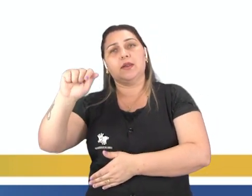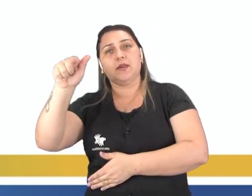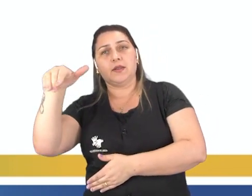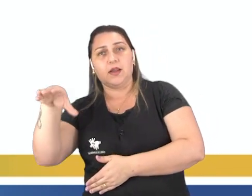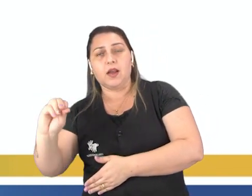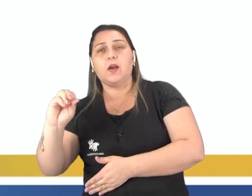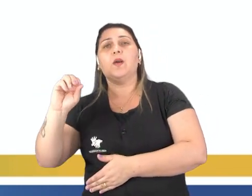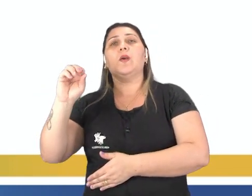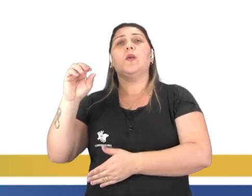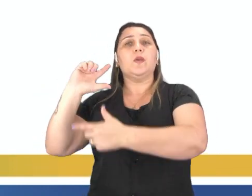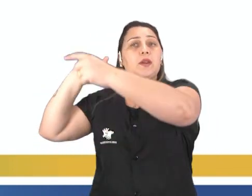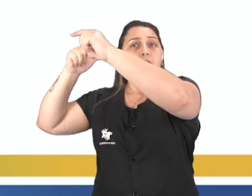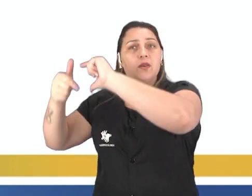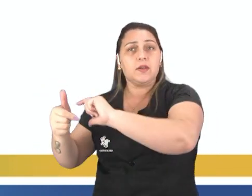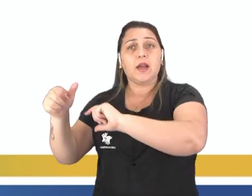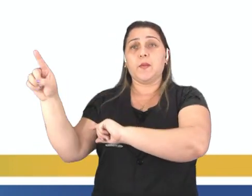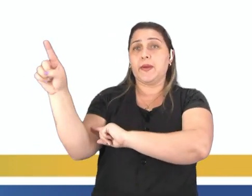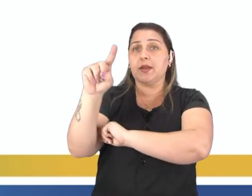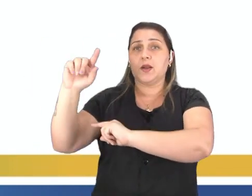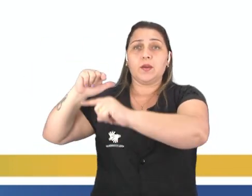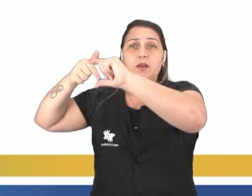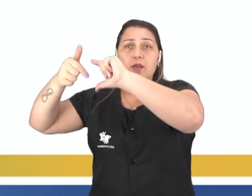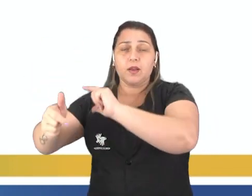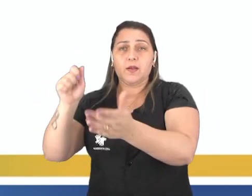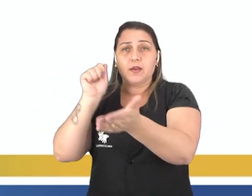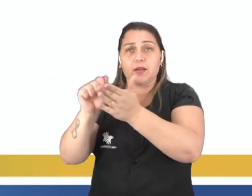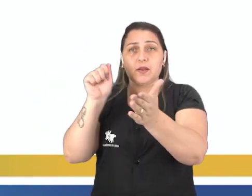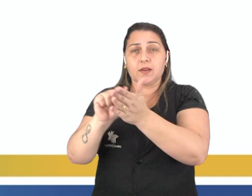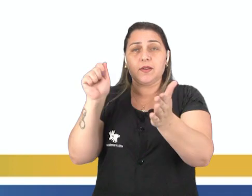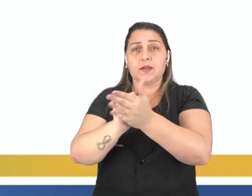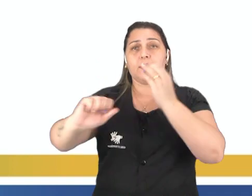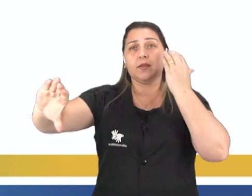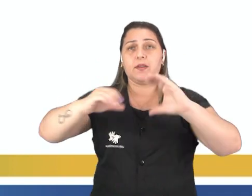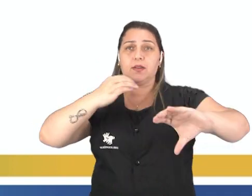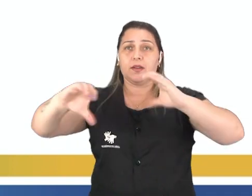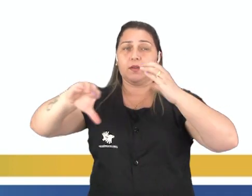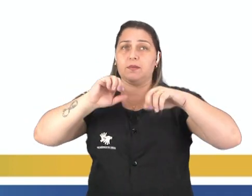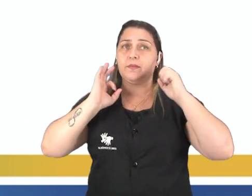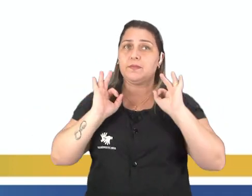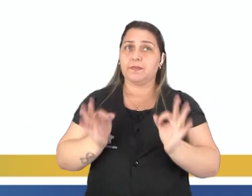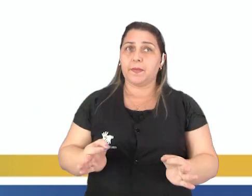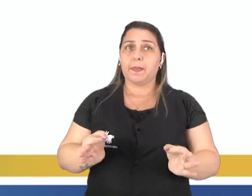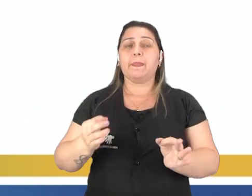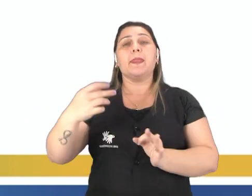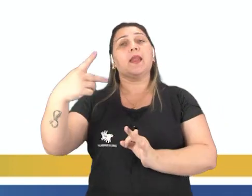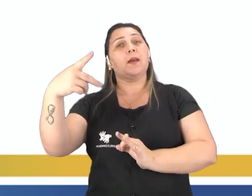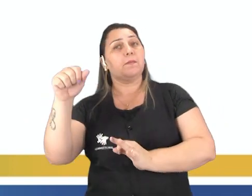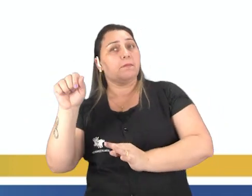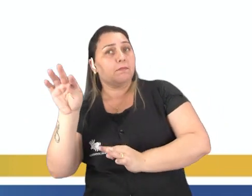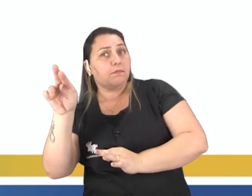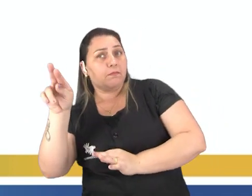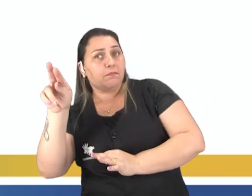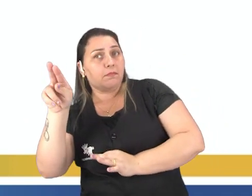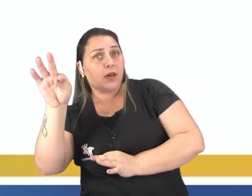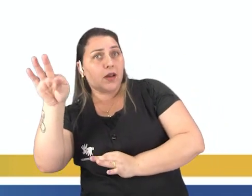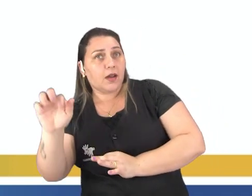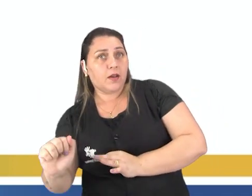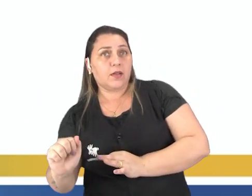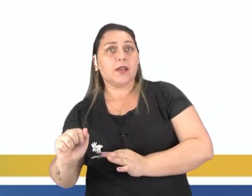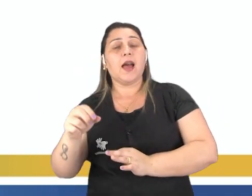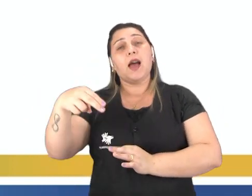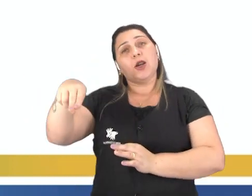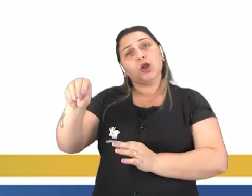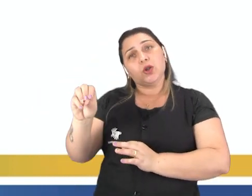e não tradicional, que são os registros gráficos da música, certo? A pauta, o pentagrama, as